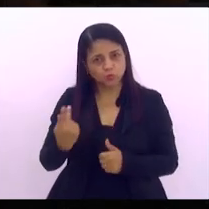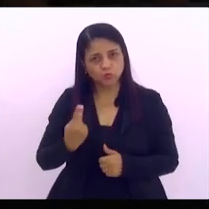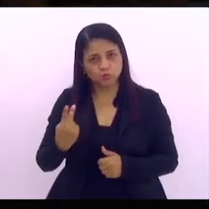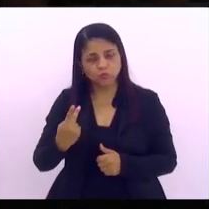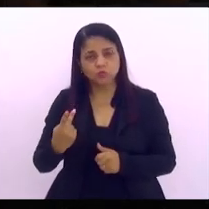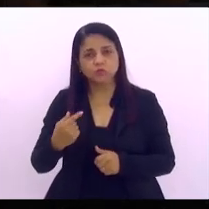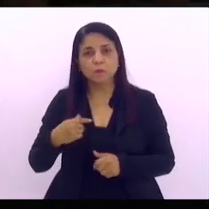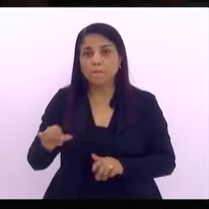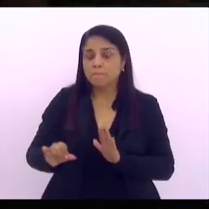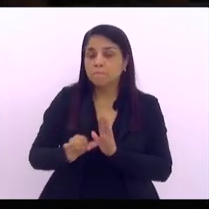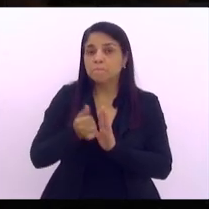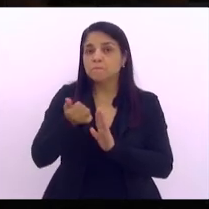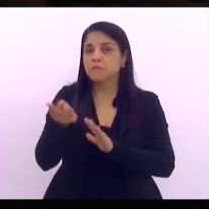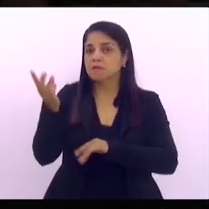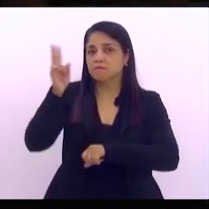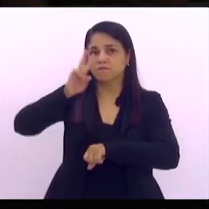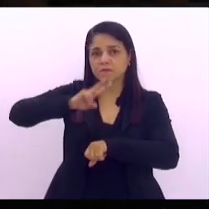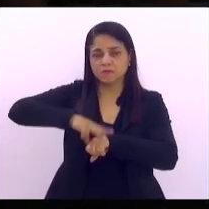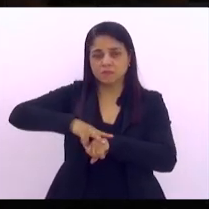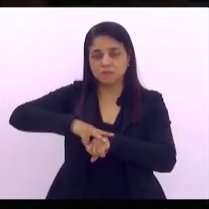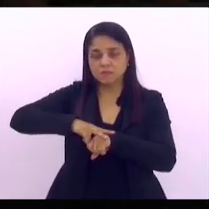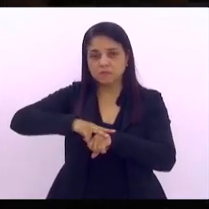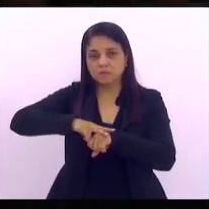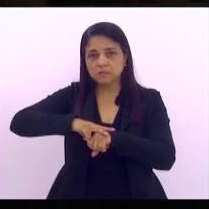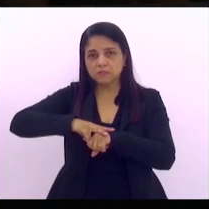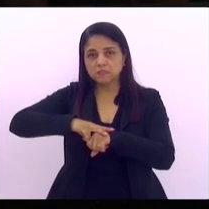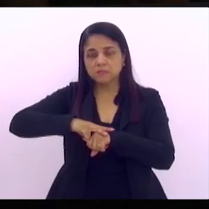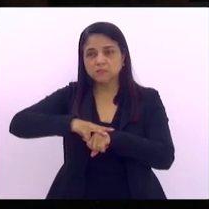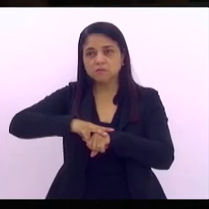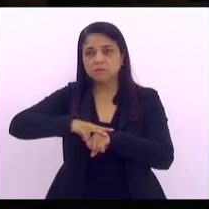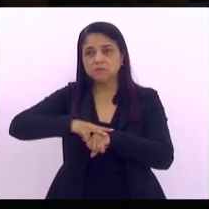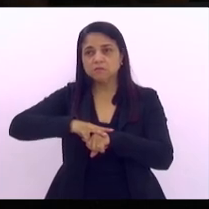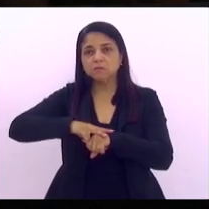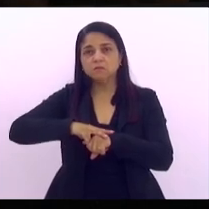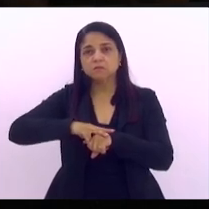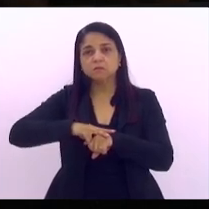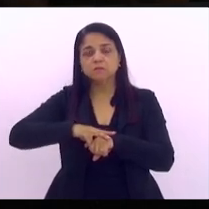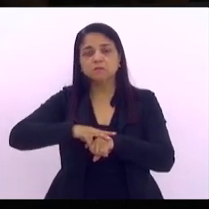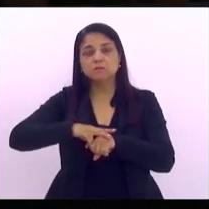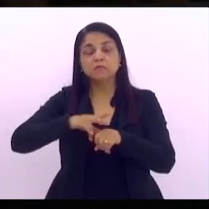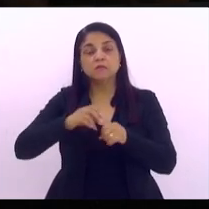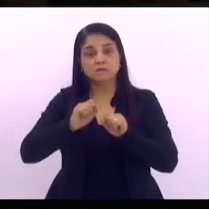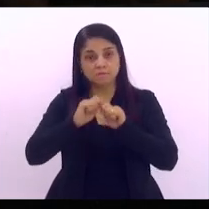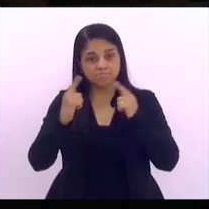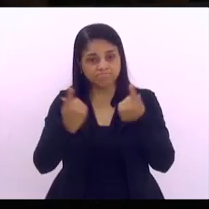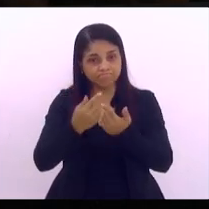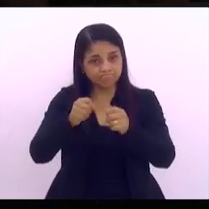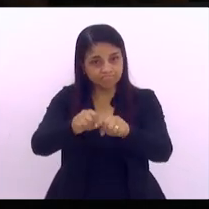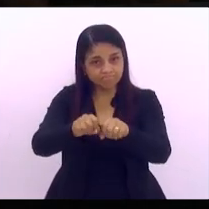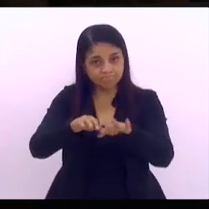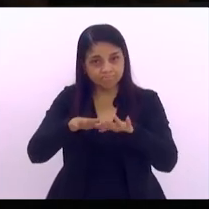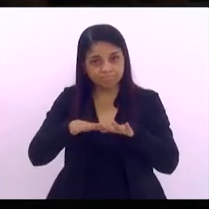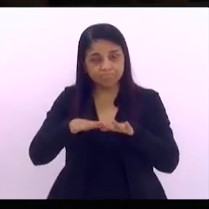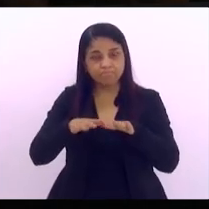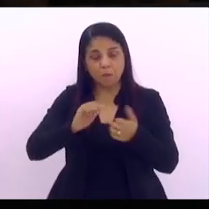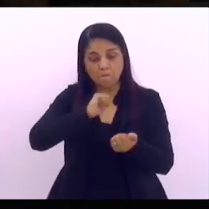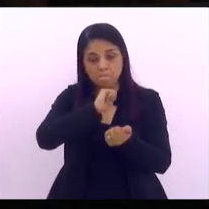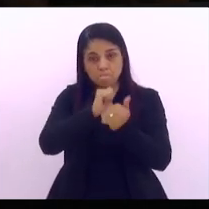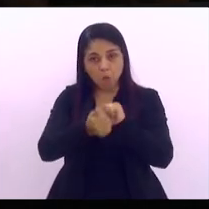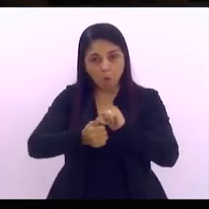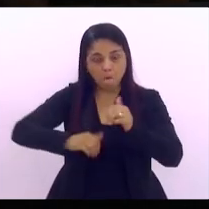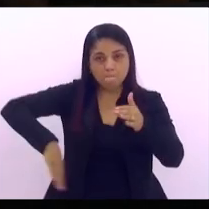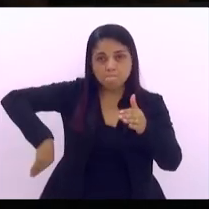pela primeira vez, no encontro fudipolístico, a Assembleia Legislativa derrotou a Câmara